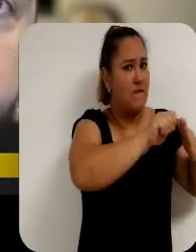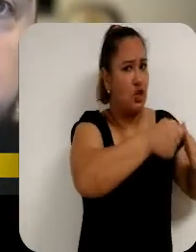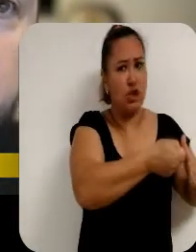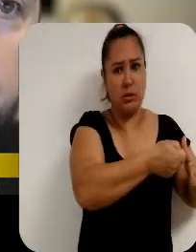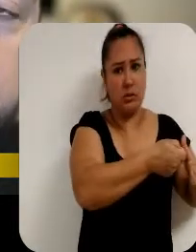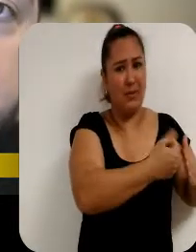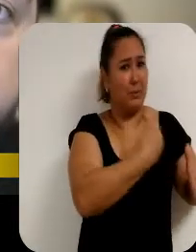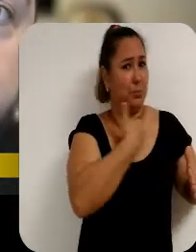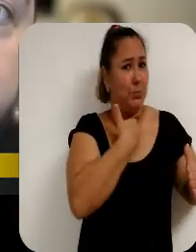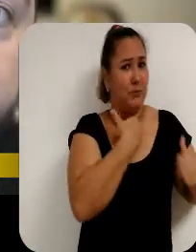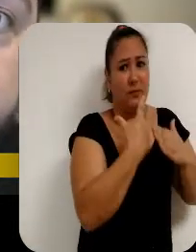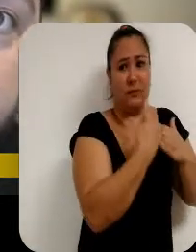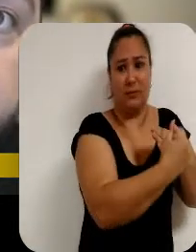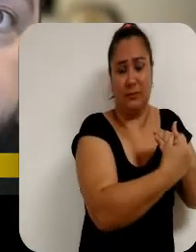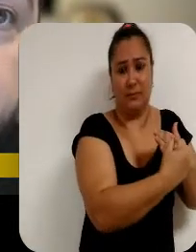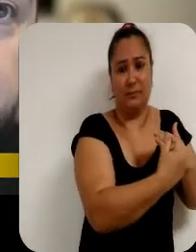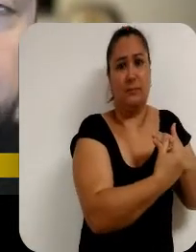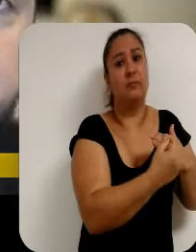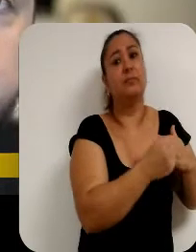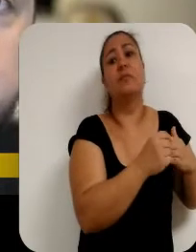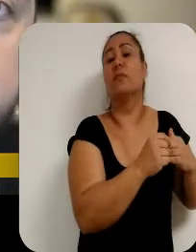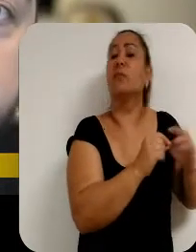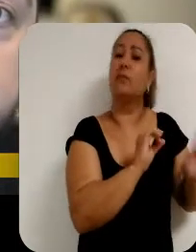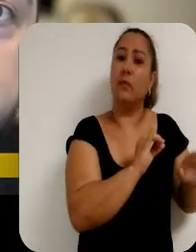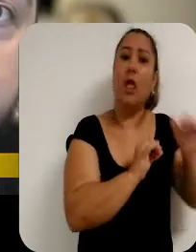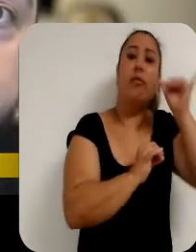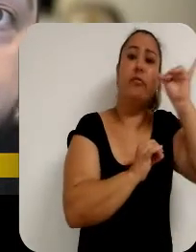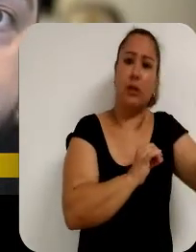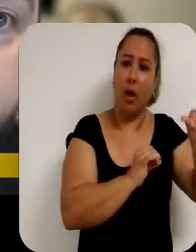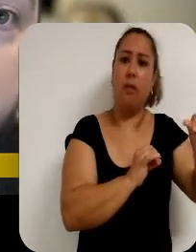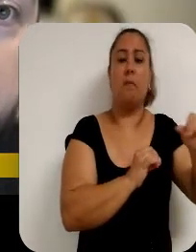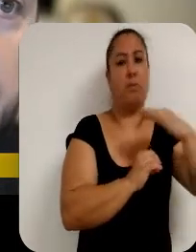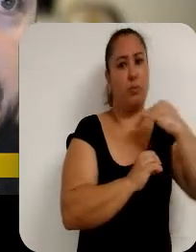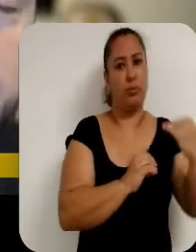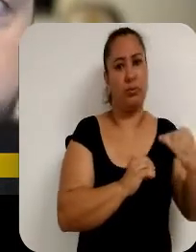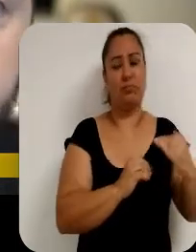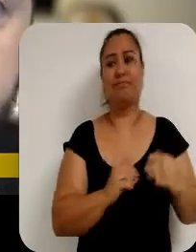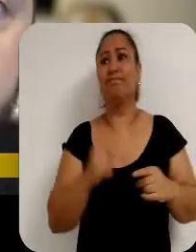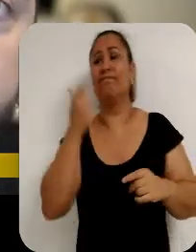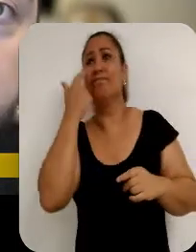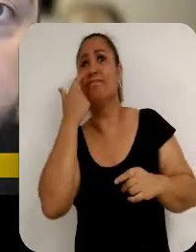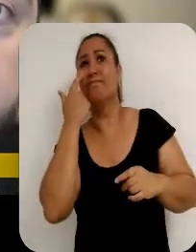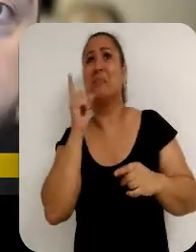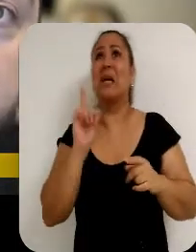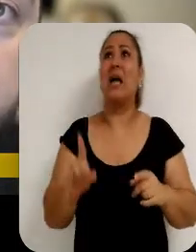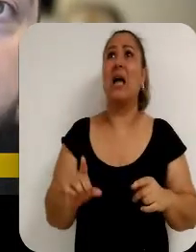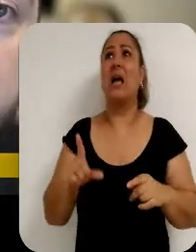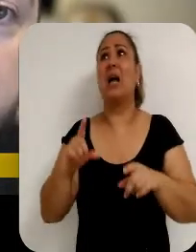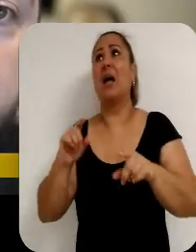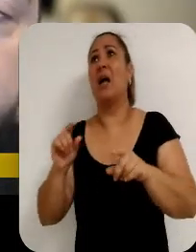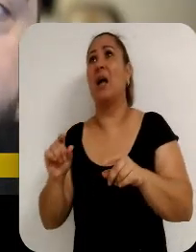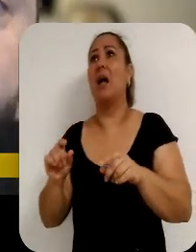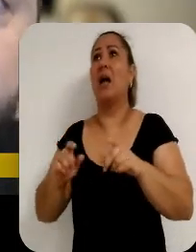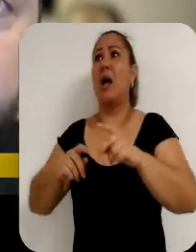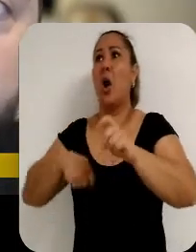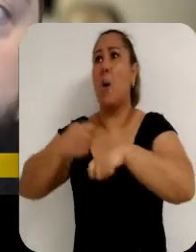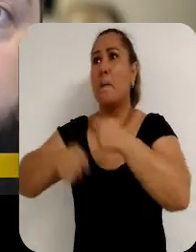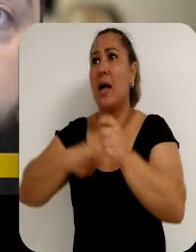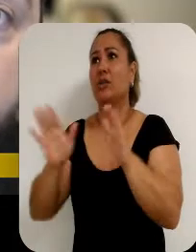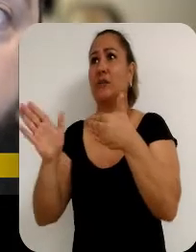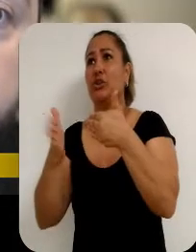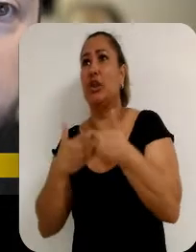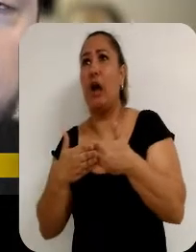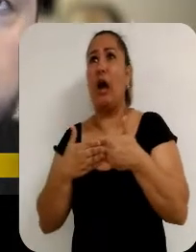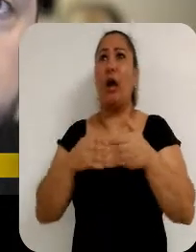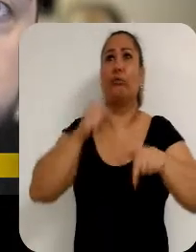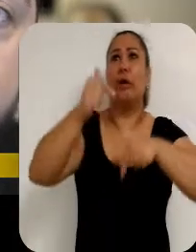de se tal comércio deveria fechar, se tal serviço não essencial deveria fechar, se as pessoas podem ou não estar circulando ou trabalhando, ou se devia ainda ter aglomeração